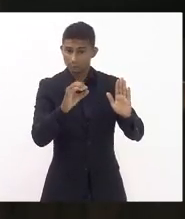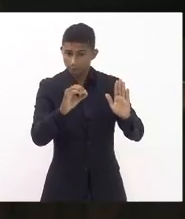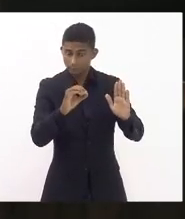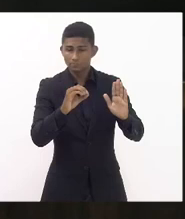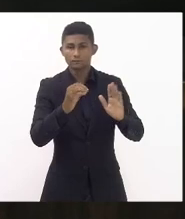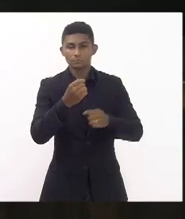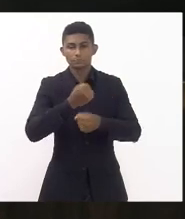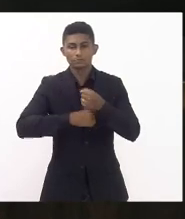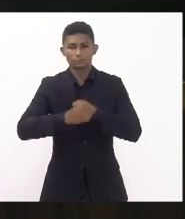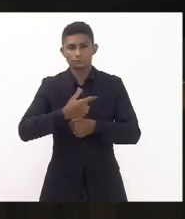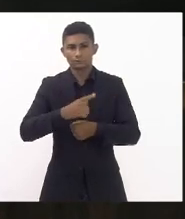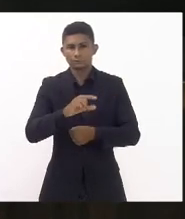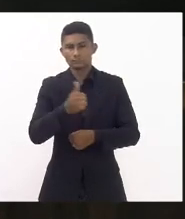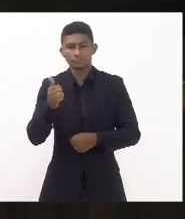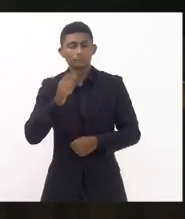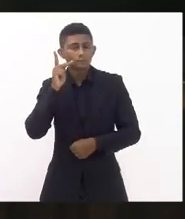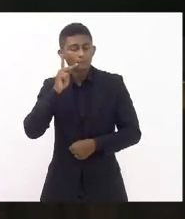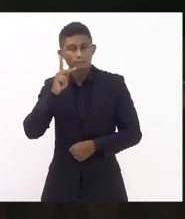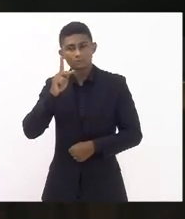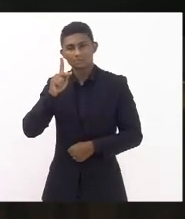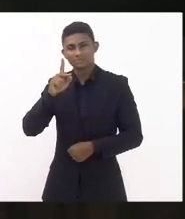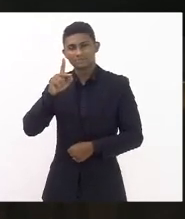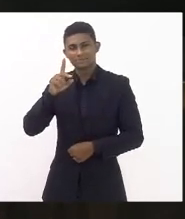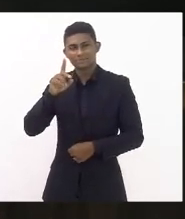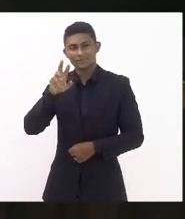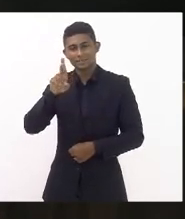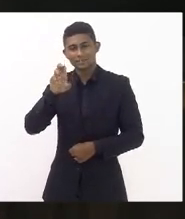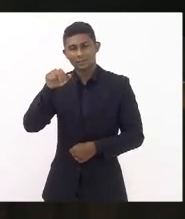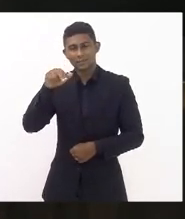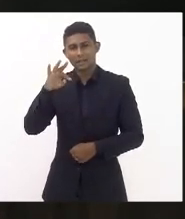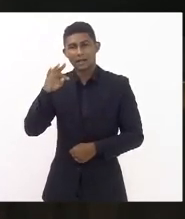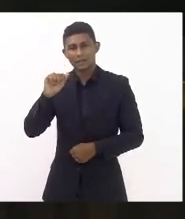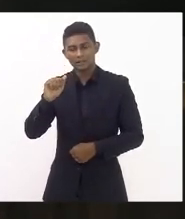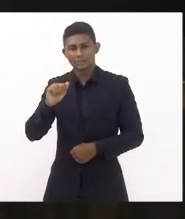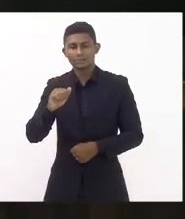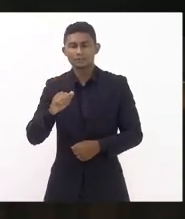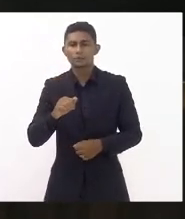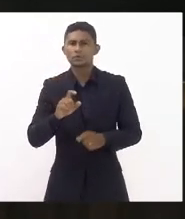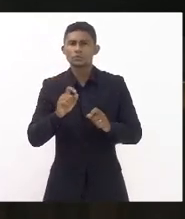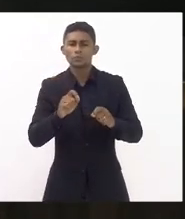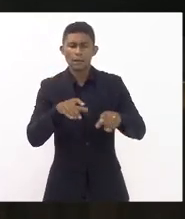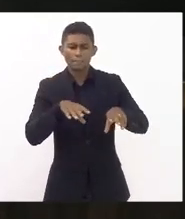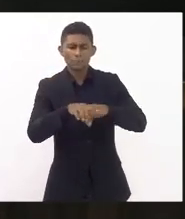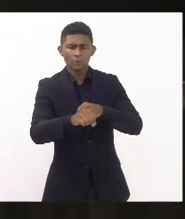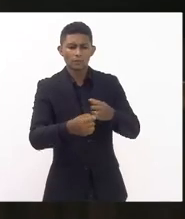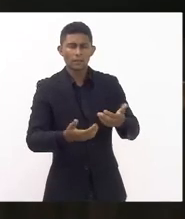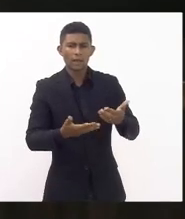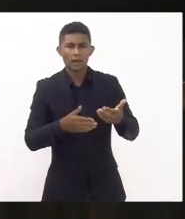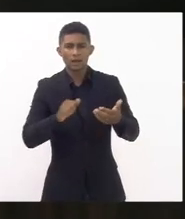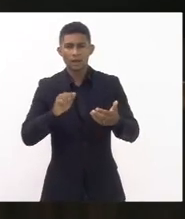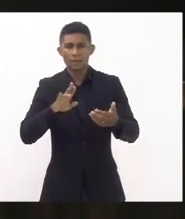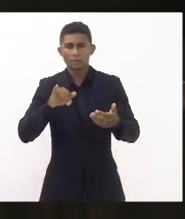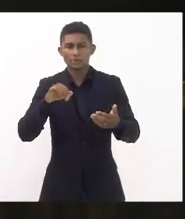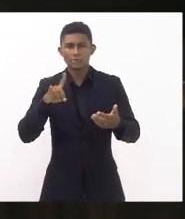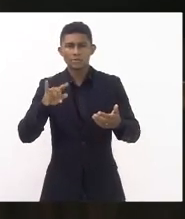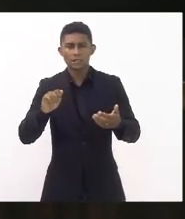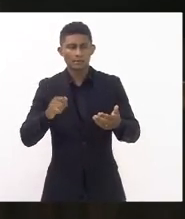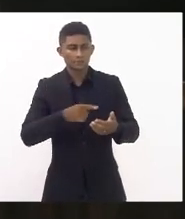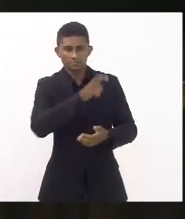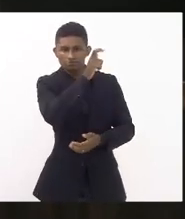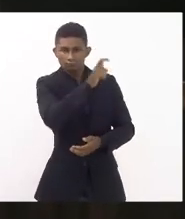930/2021, de autoria da deputada Renata Souza, concede diploma Abdias do Nascimento ao cantor, compositor Nego